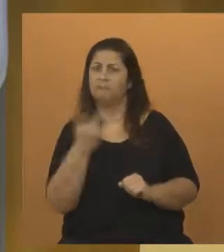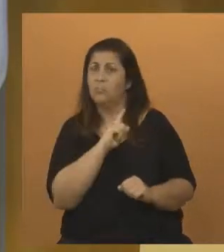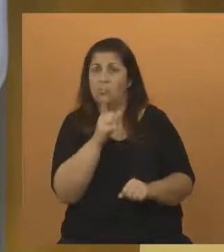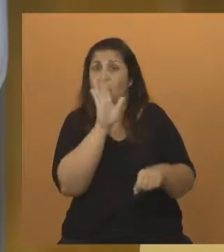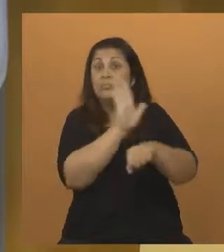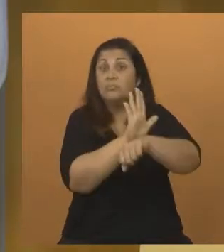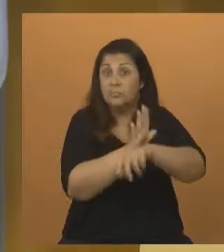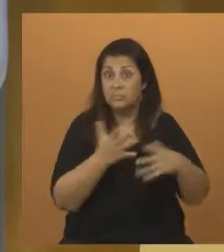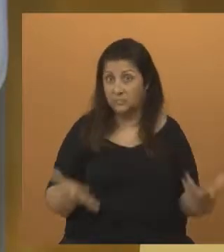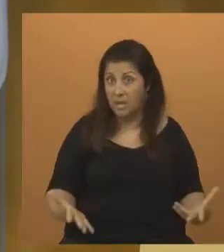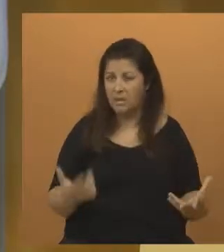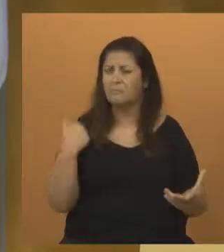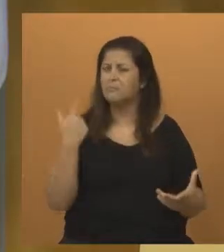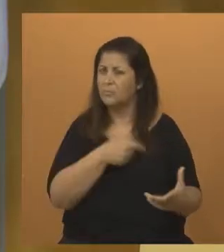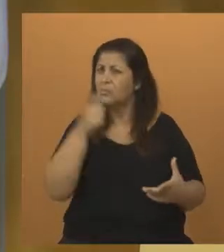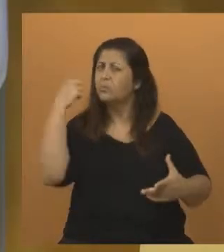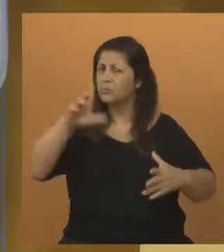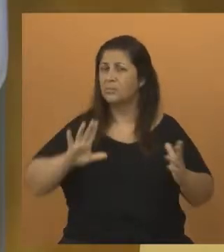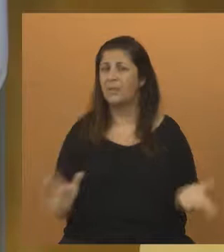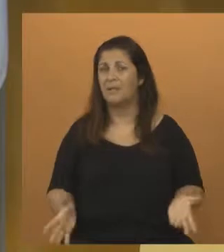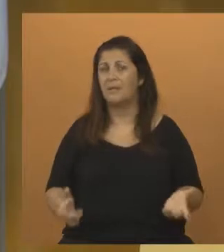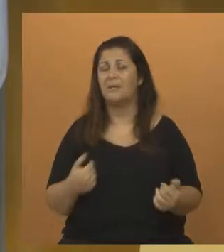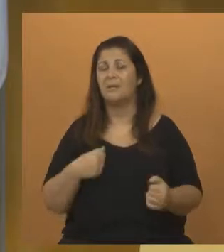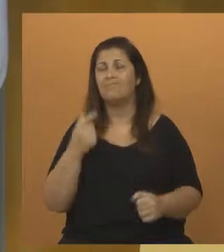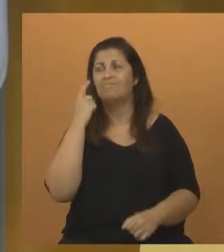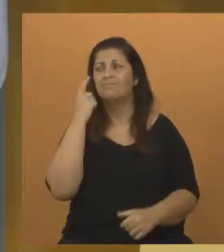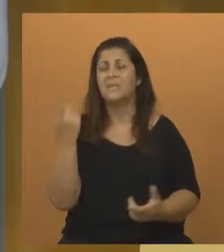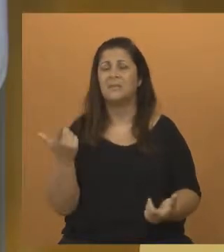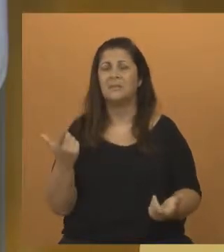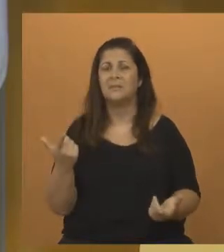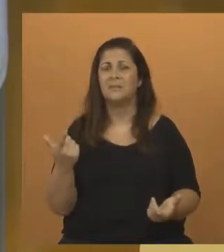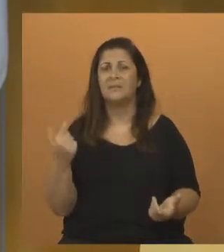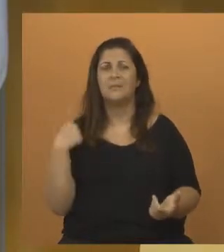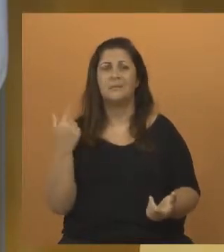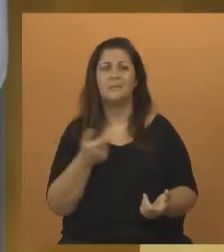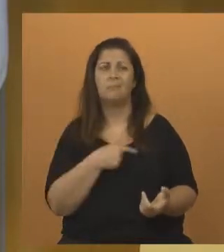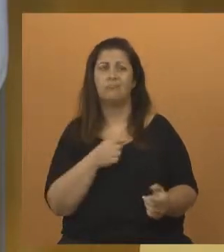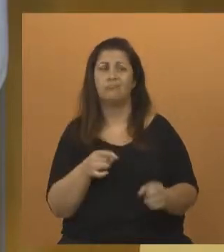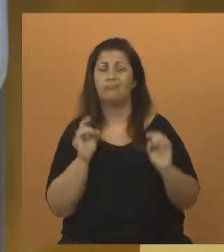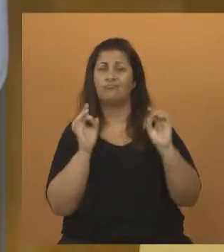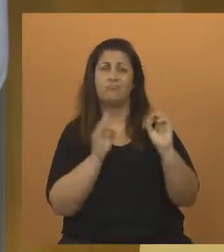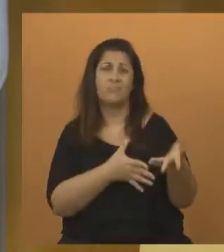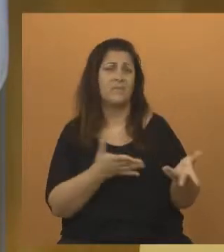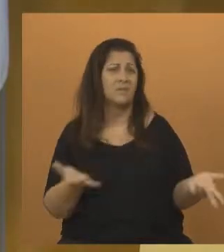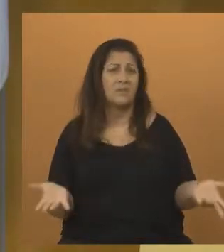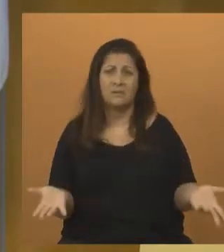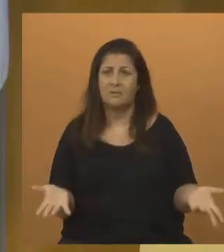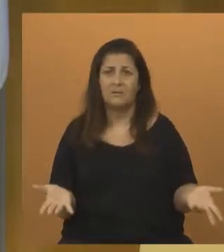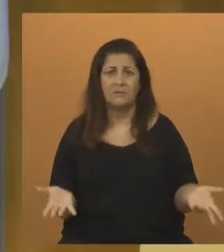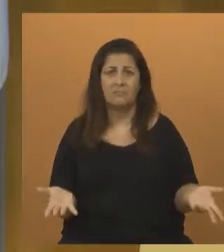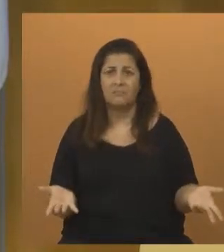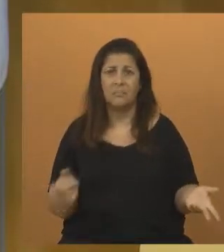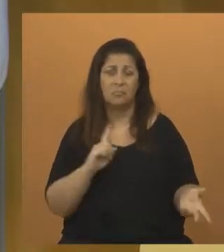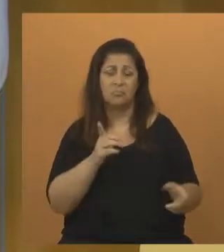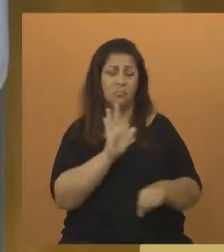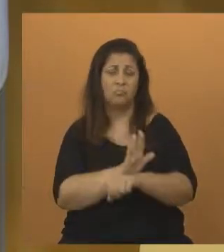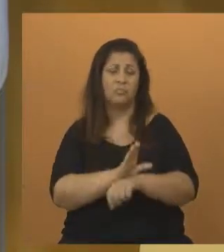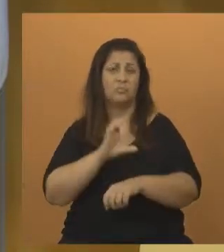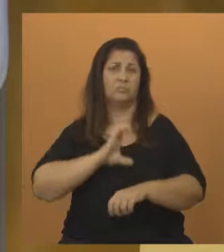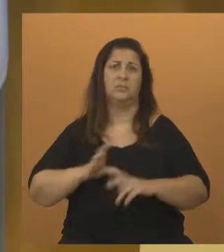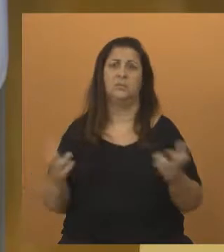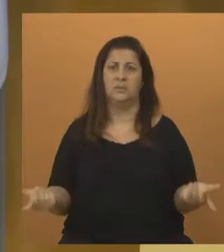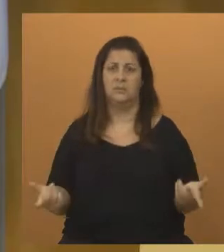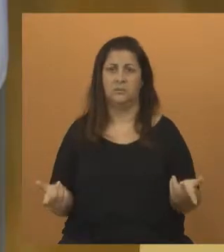forma como nós podemos hoje colaborar, eu acho que a gente estaria deixando de dar uma grande contribuição para a cidade como um todo. Eu acho